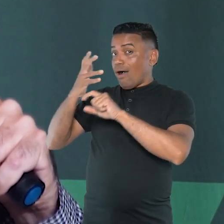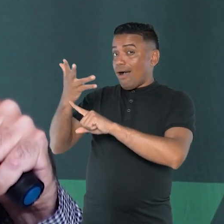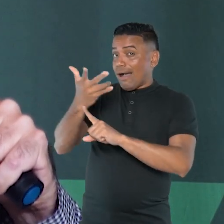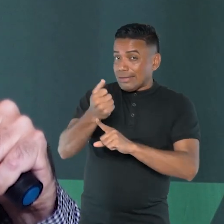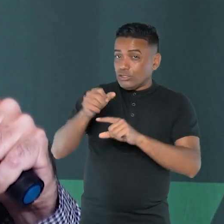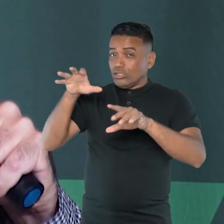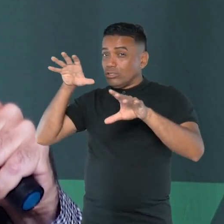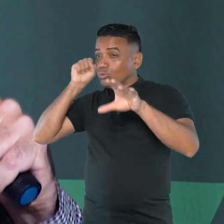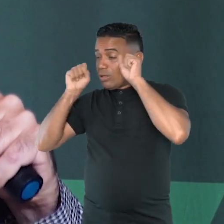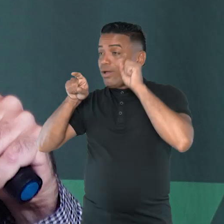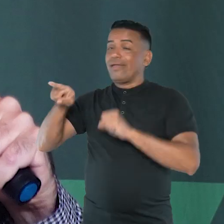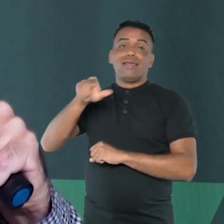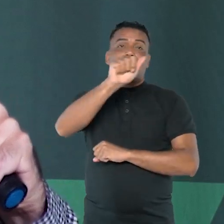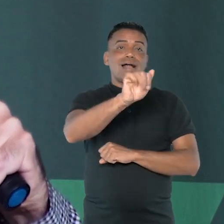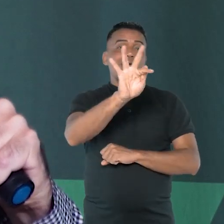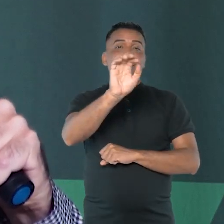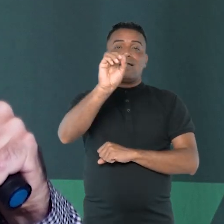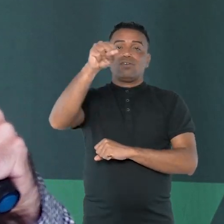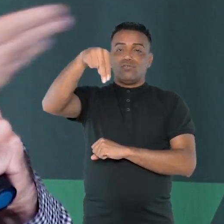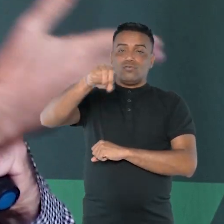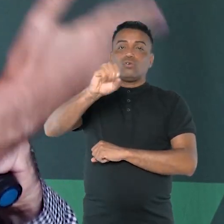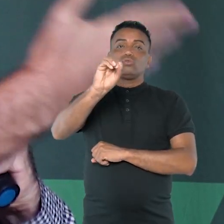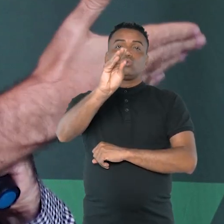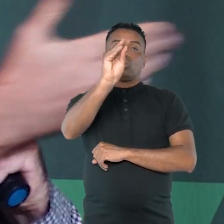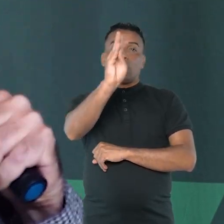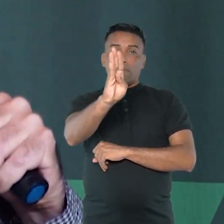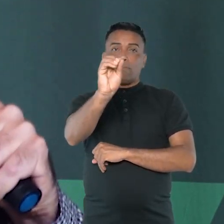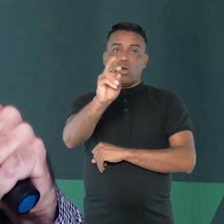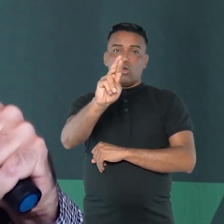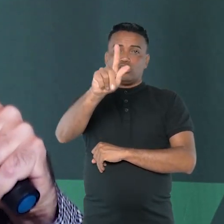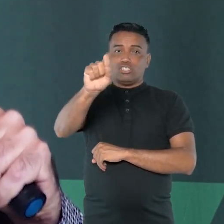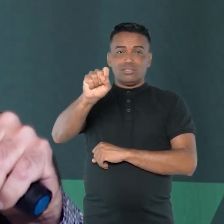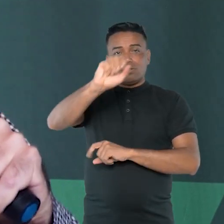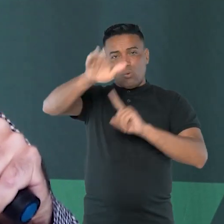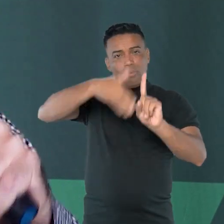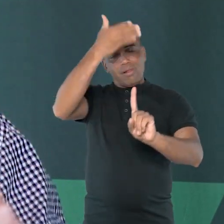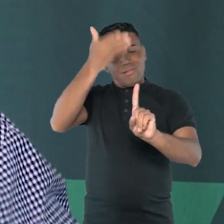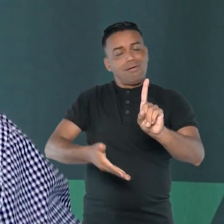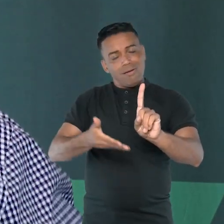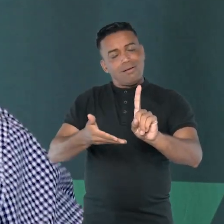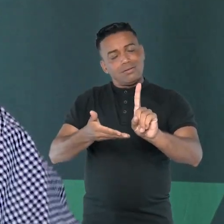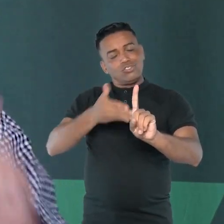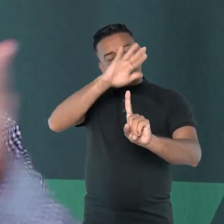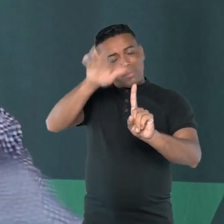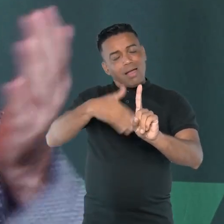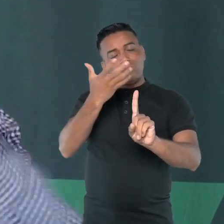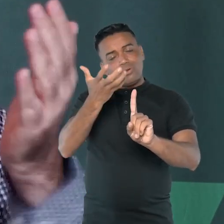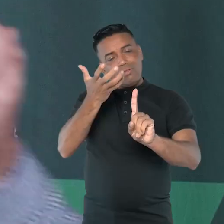essa arte de escutar, essa pessoa se chama Afonso Borges. Então, eu queria aproveitar e fazer essa homenagem a você, dizer que...